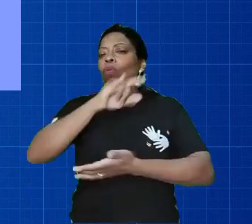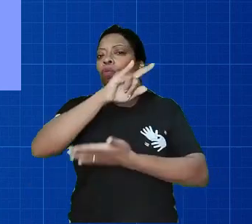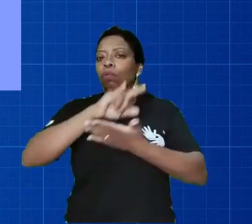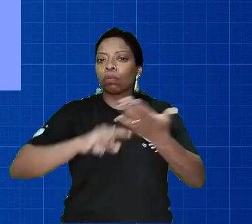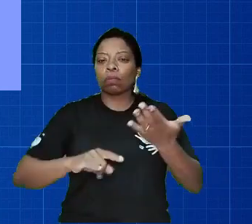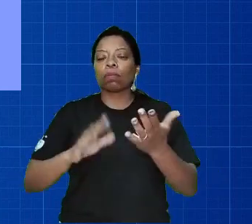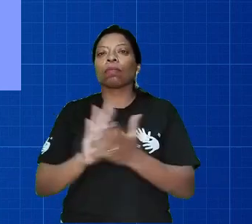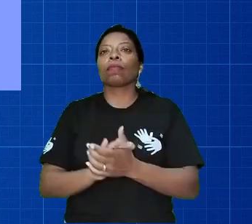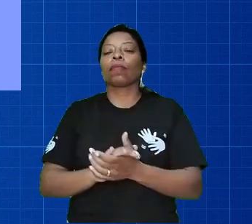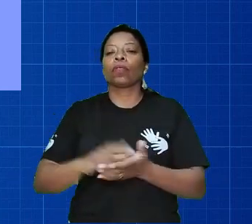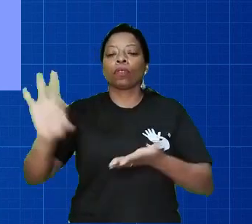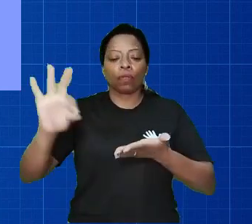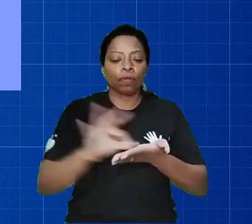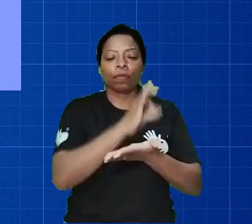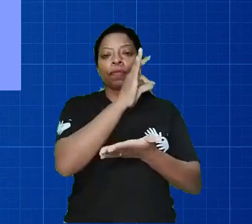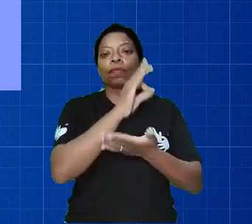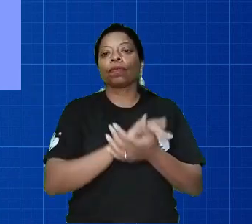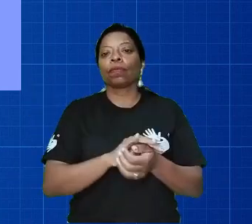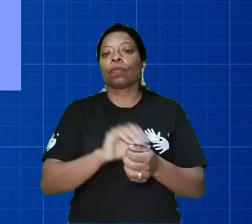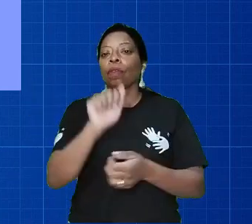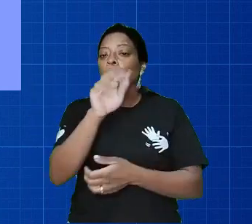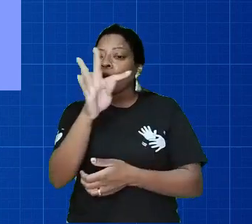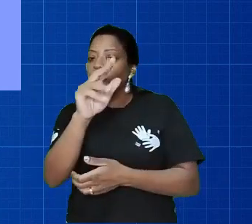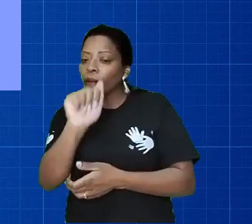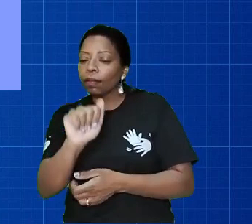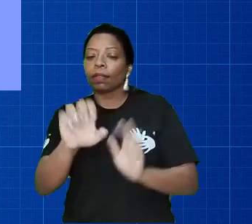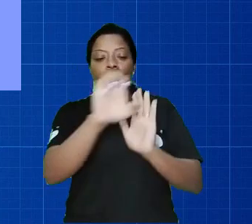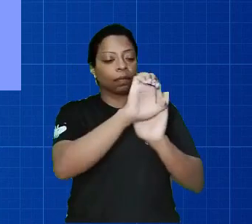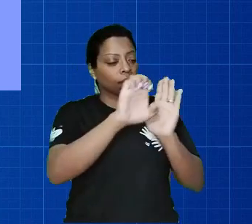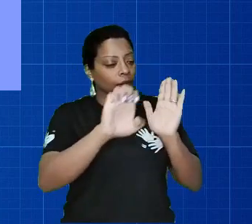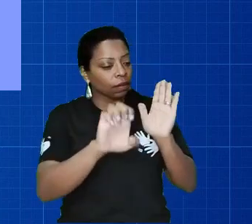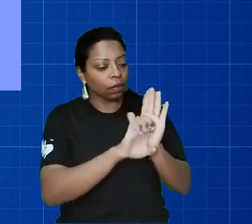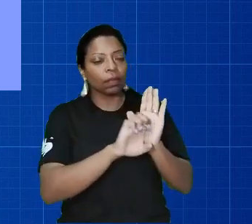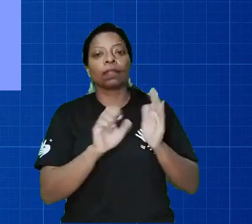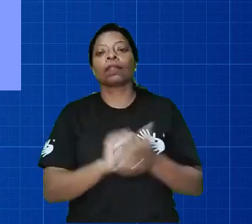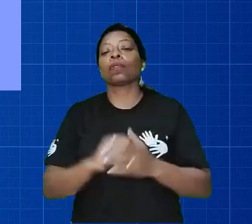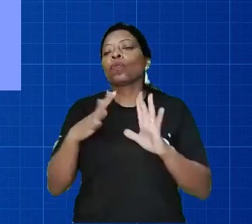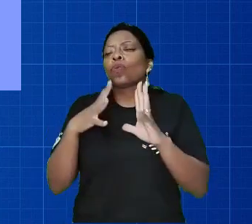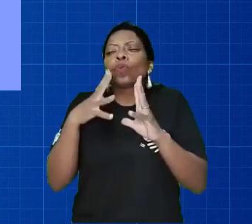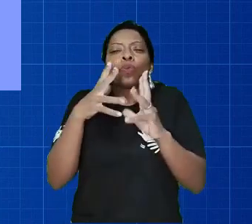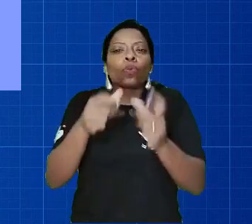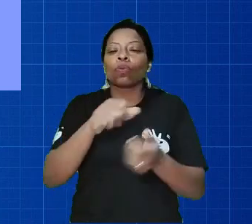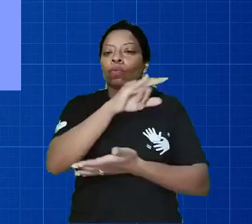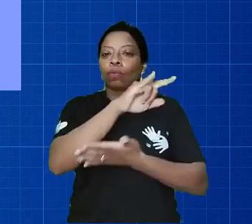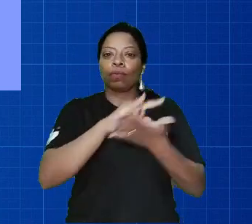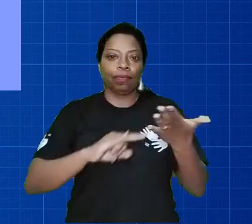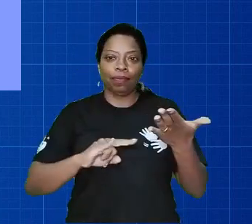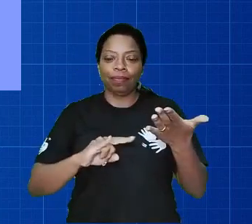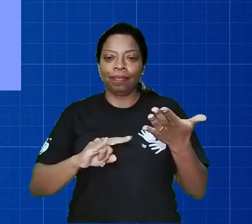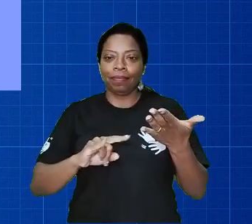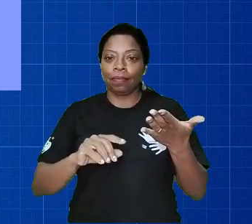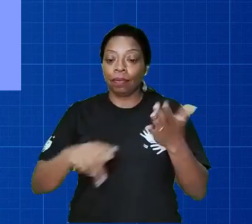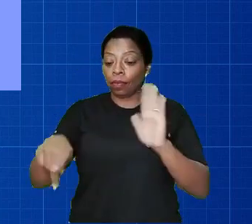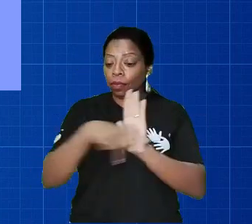ofícios, atas, estatutos, tudo que se refere à APPF